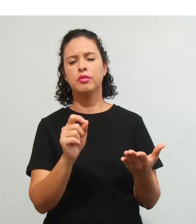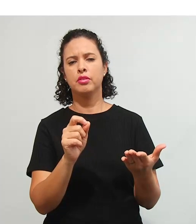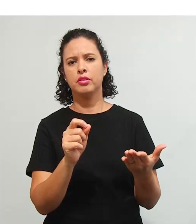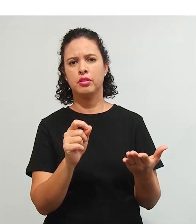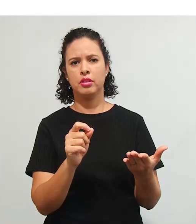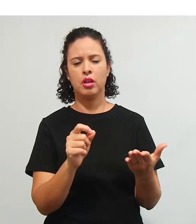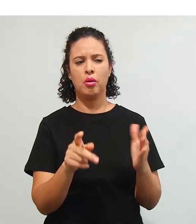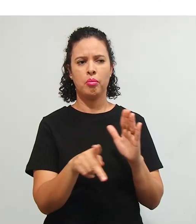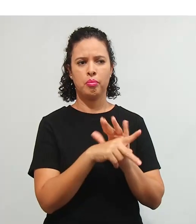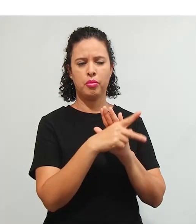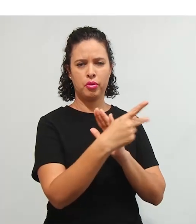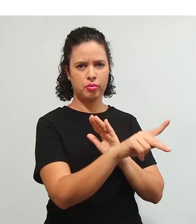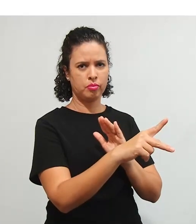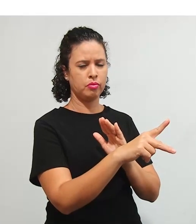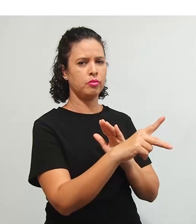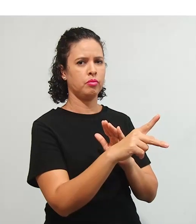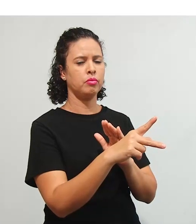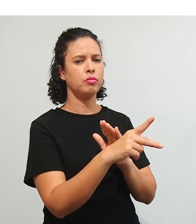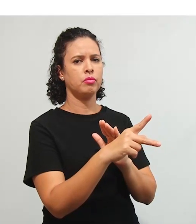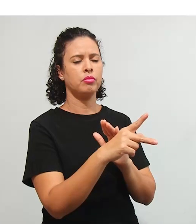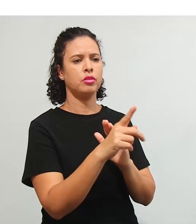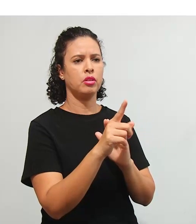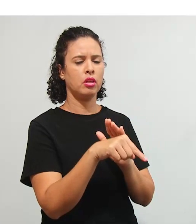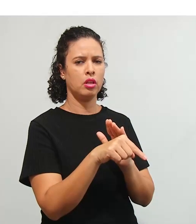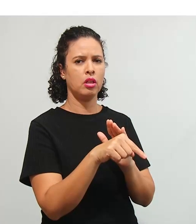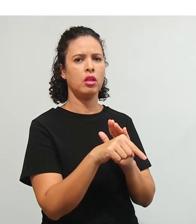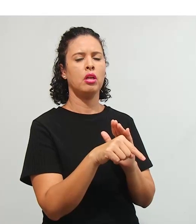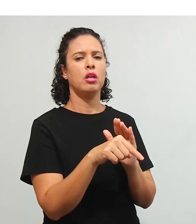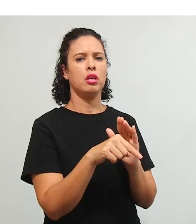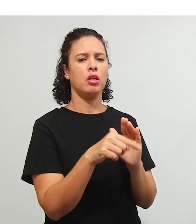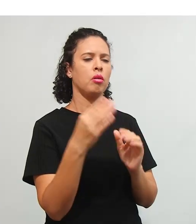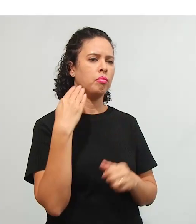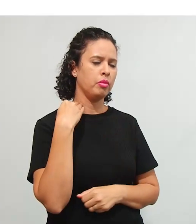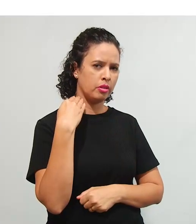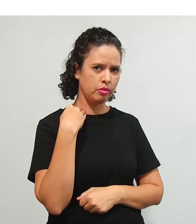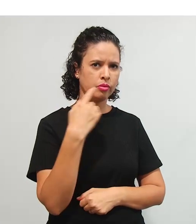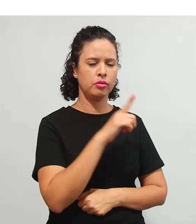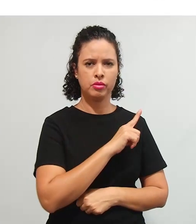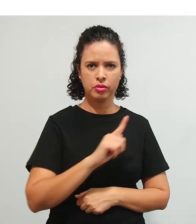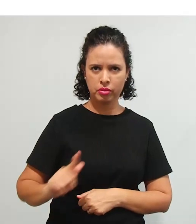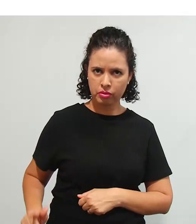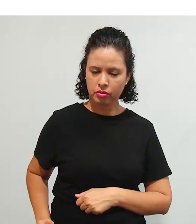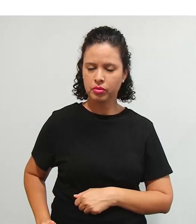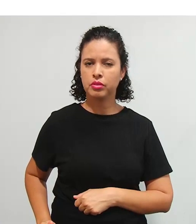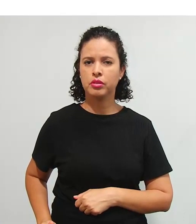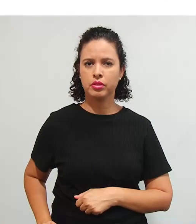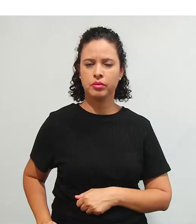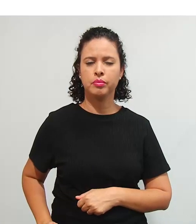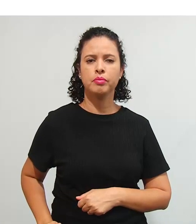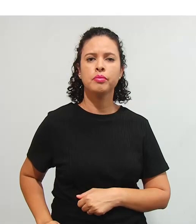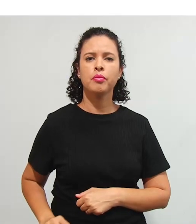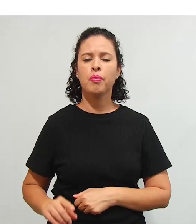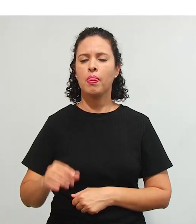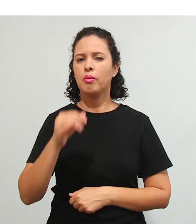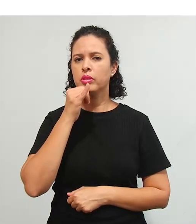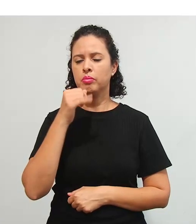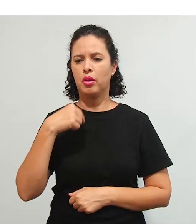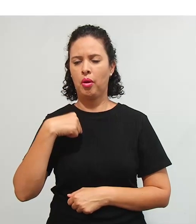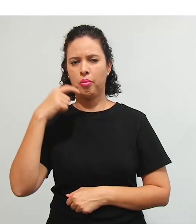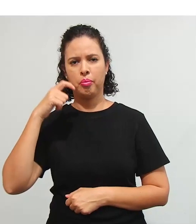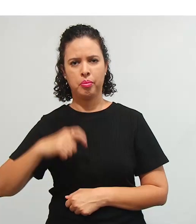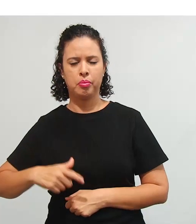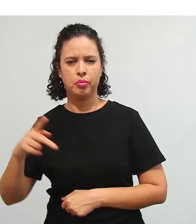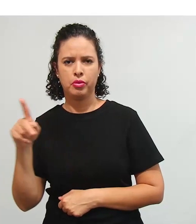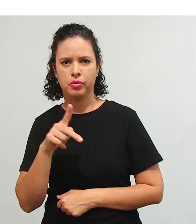ao Tesouro pelos contribuintes ou devedores. Então, eu, professora Fernanda,